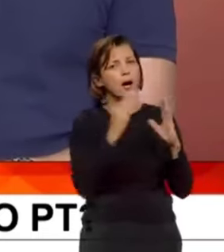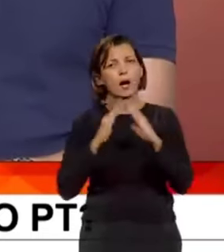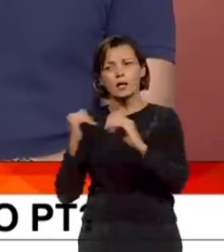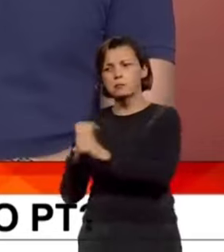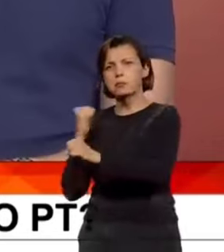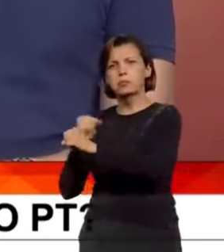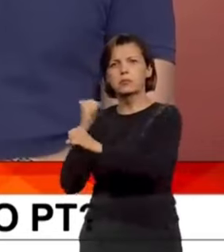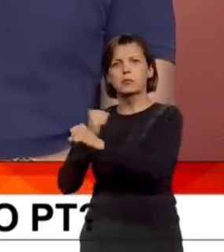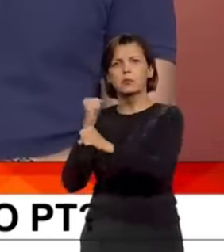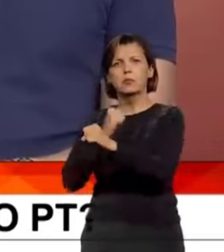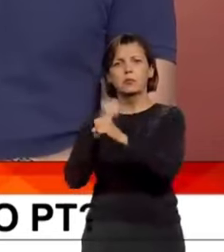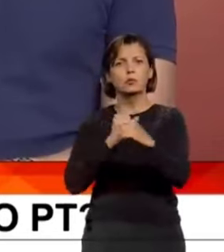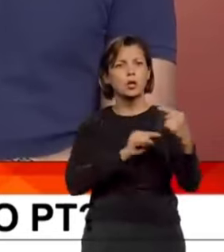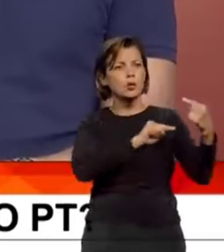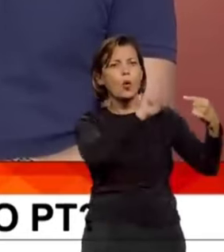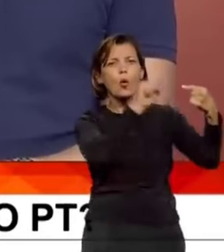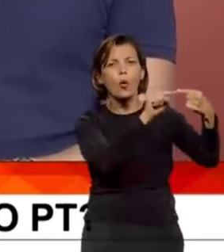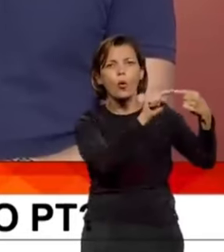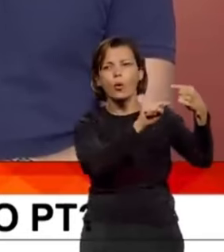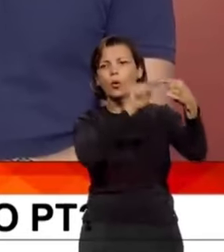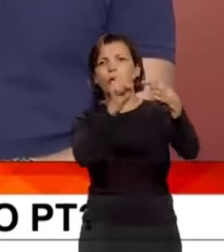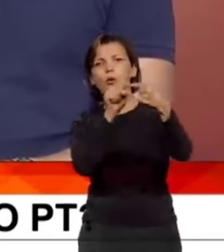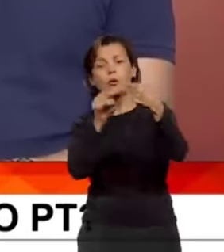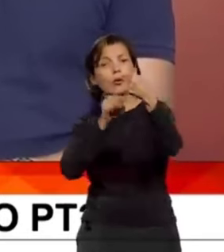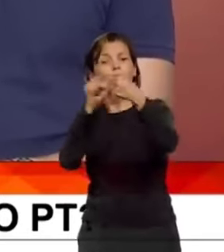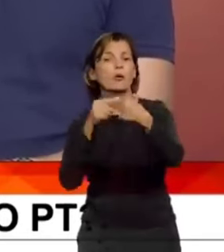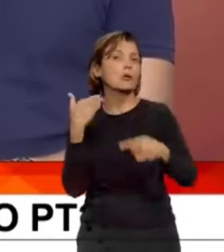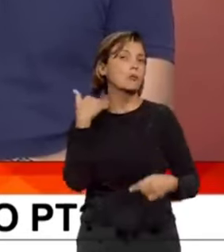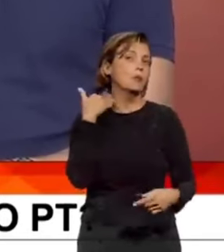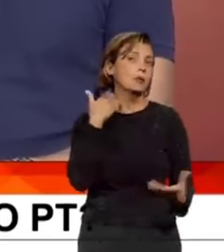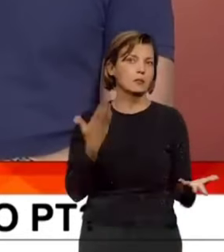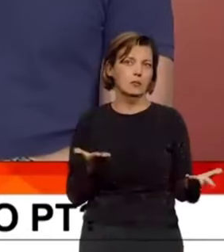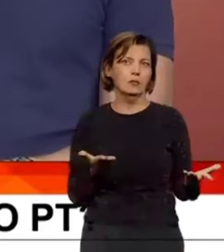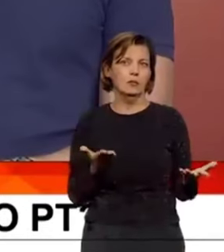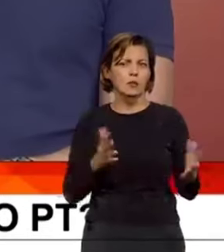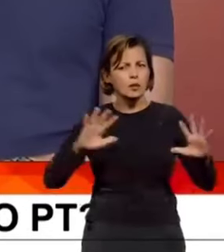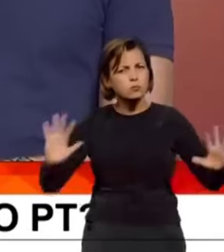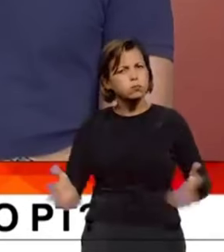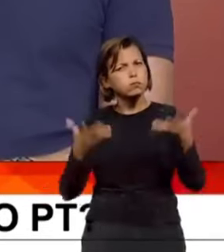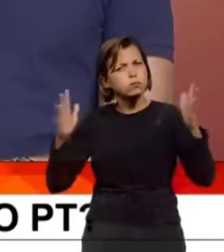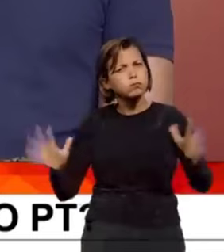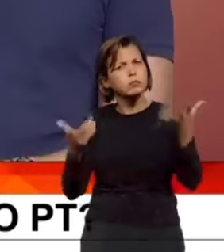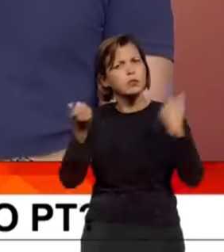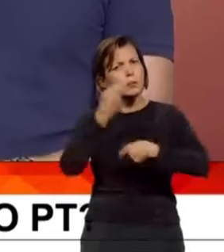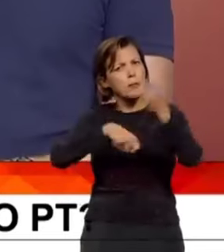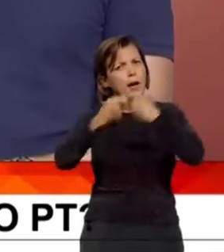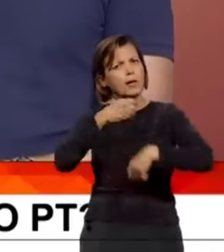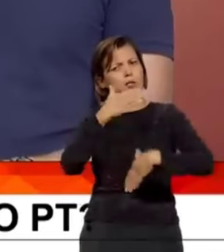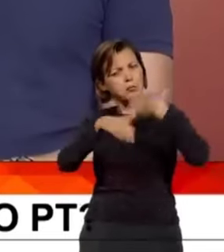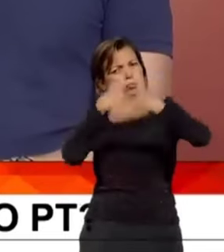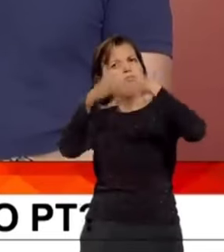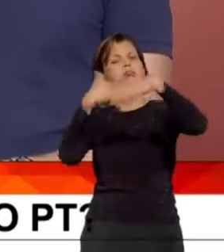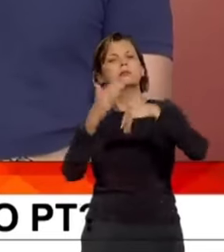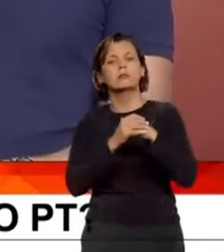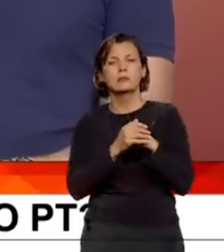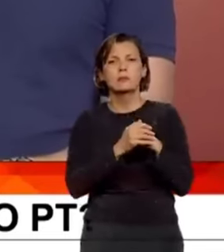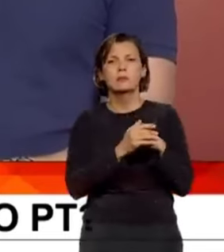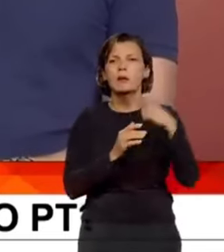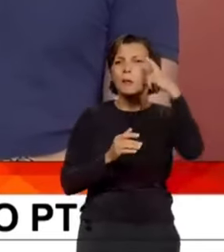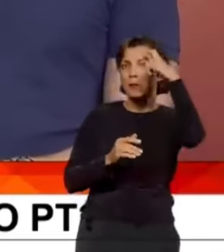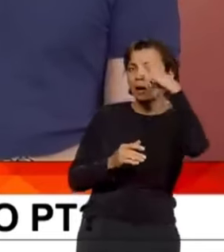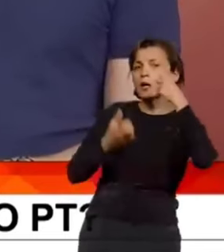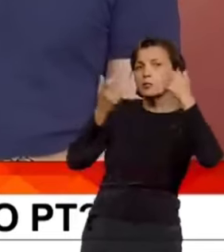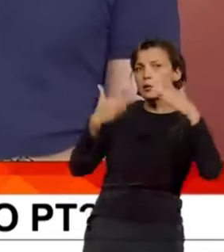banco a função de um banco e com presidente responsável é fomentar o desenvolvimento econômico seu país